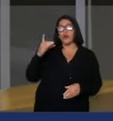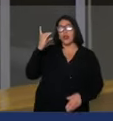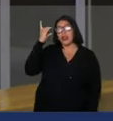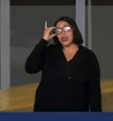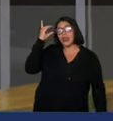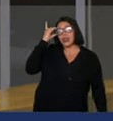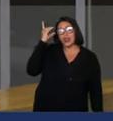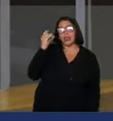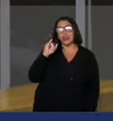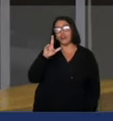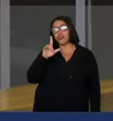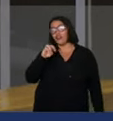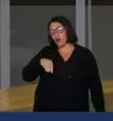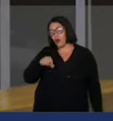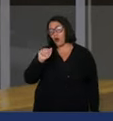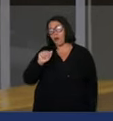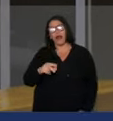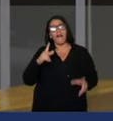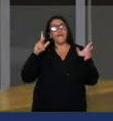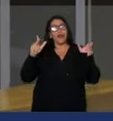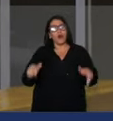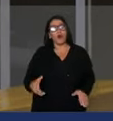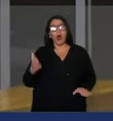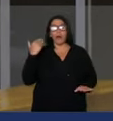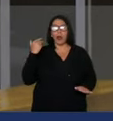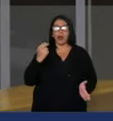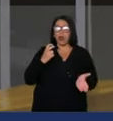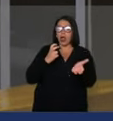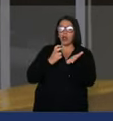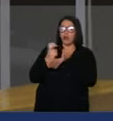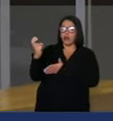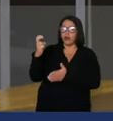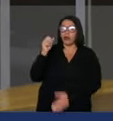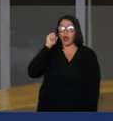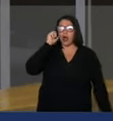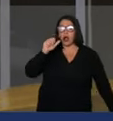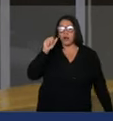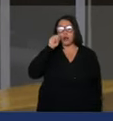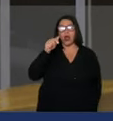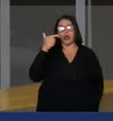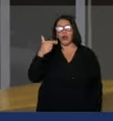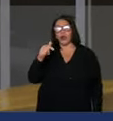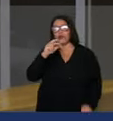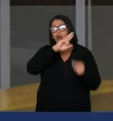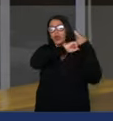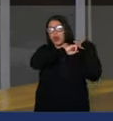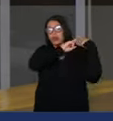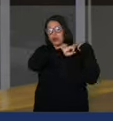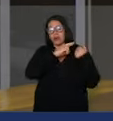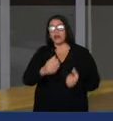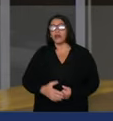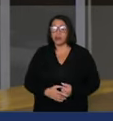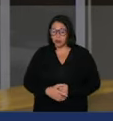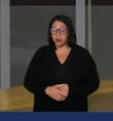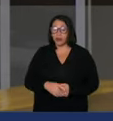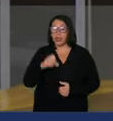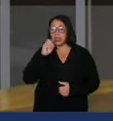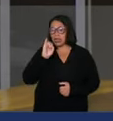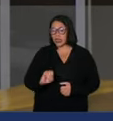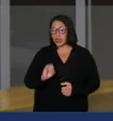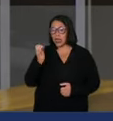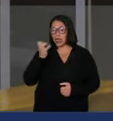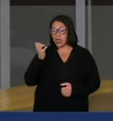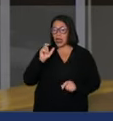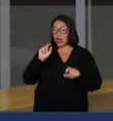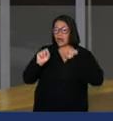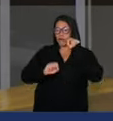fizeram com o nosso país e que levou o impeachment daquela corrupta, irresponsável e incompetente. Se eles querem implementar as suas